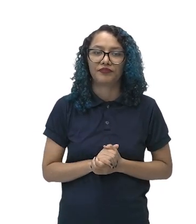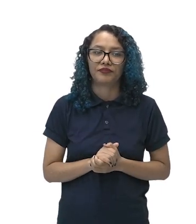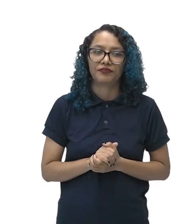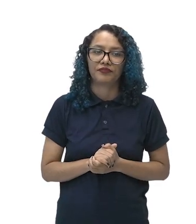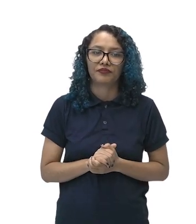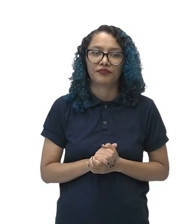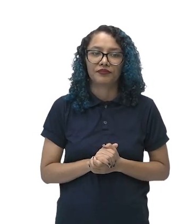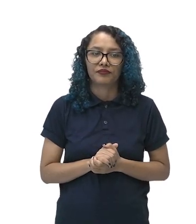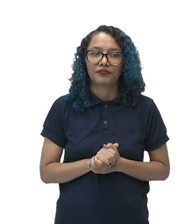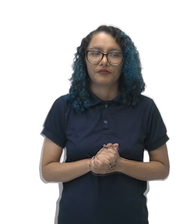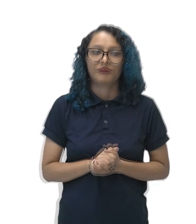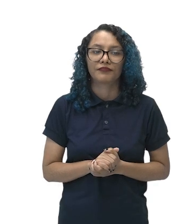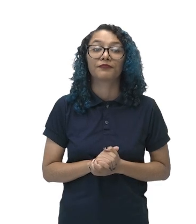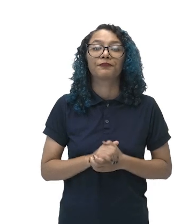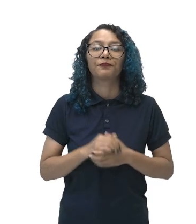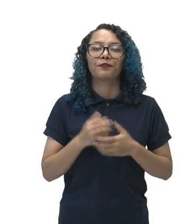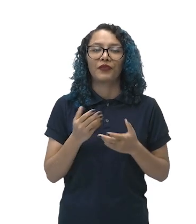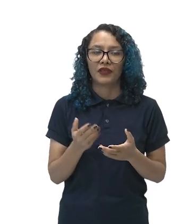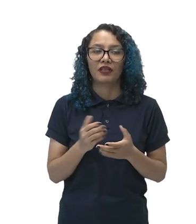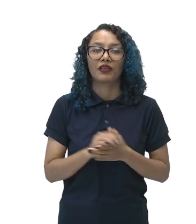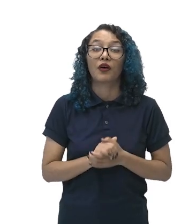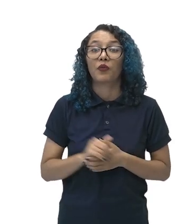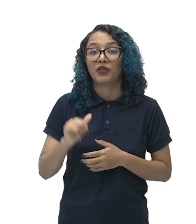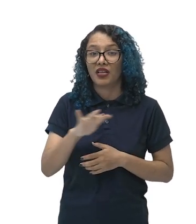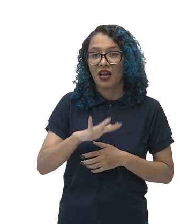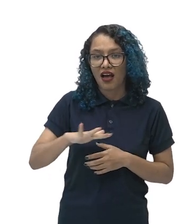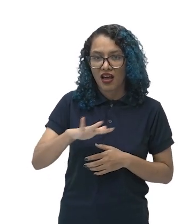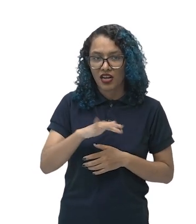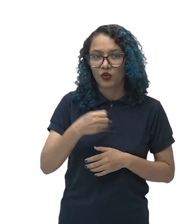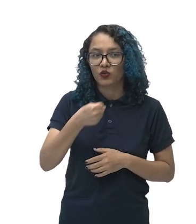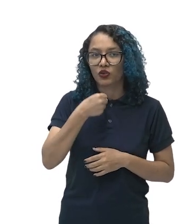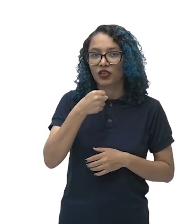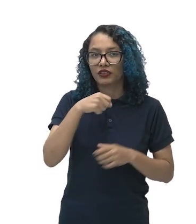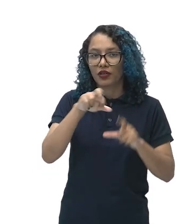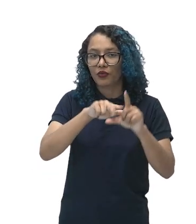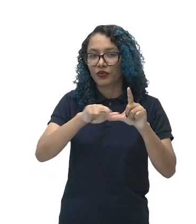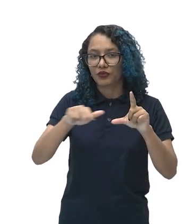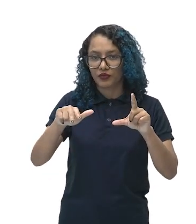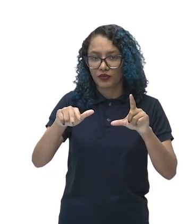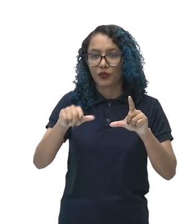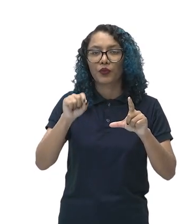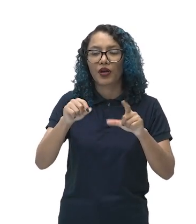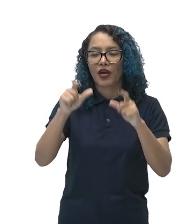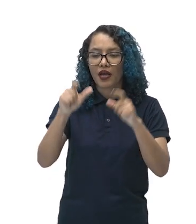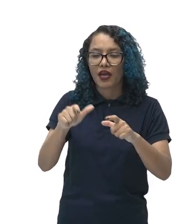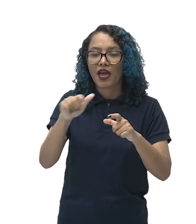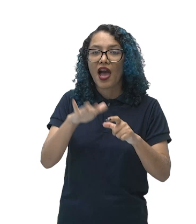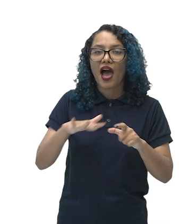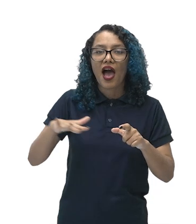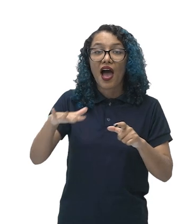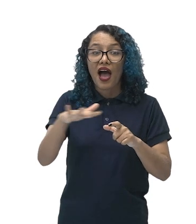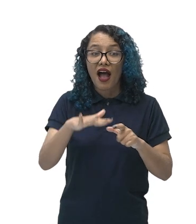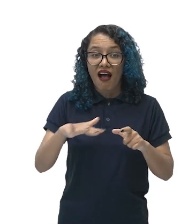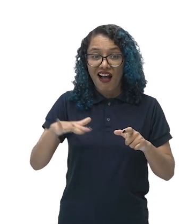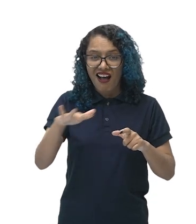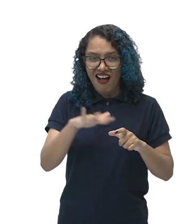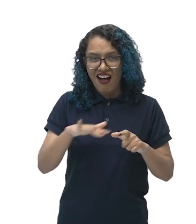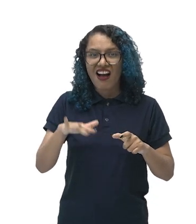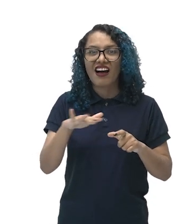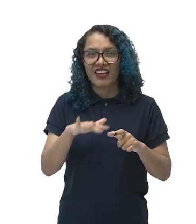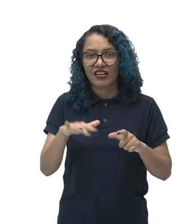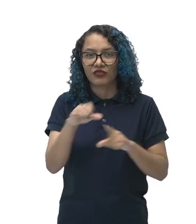pessoal, nesse campo jornalístico midiático, que é justamente o local, o ambiente, a